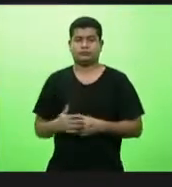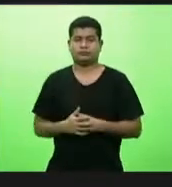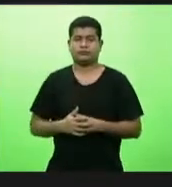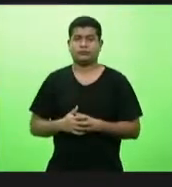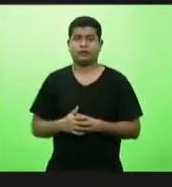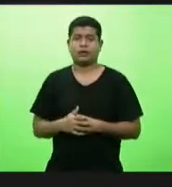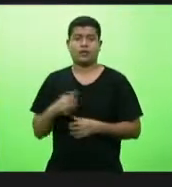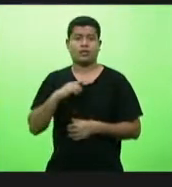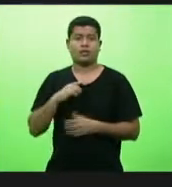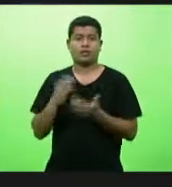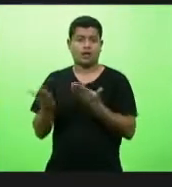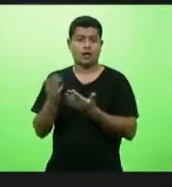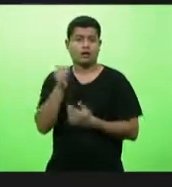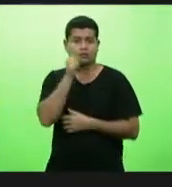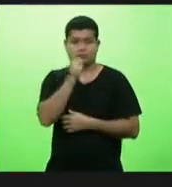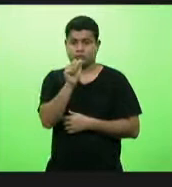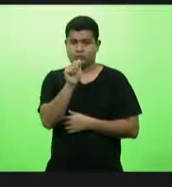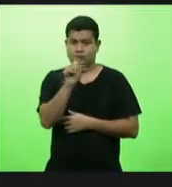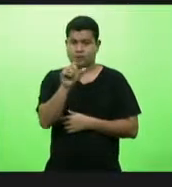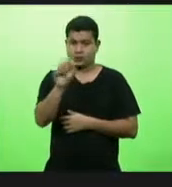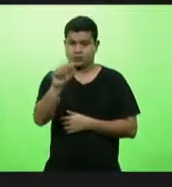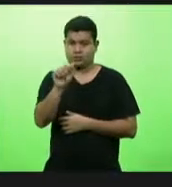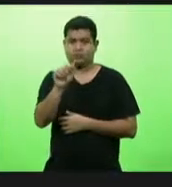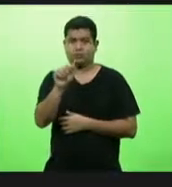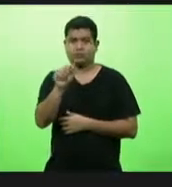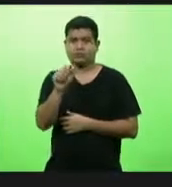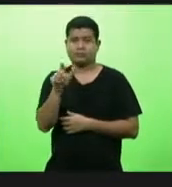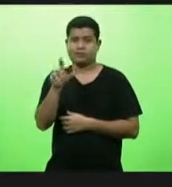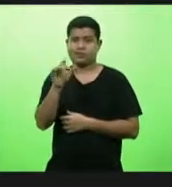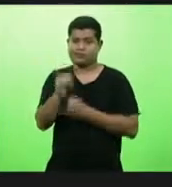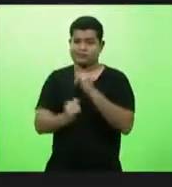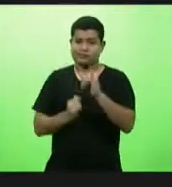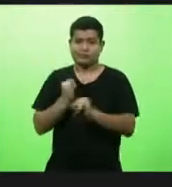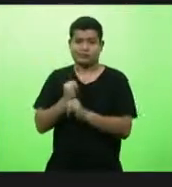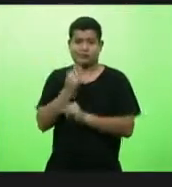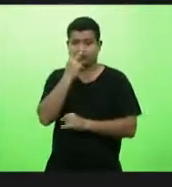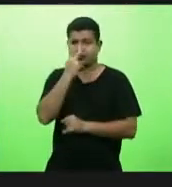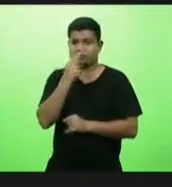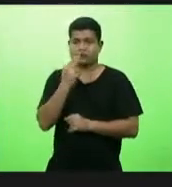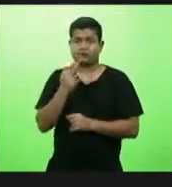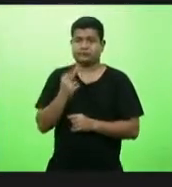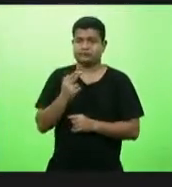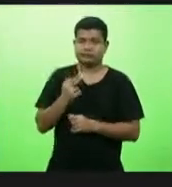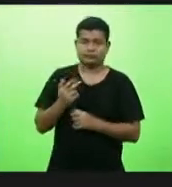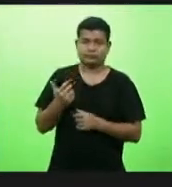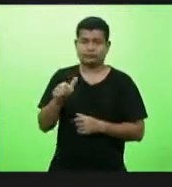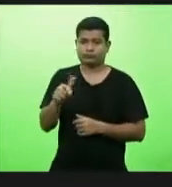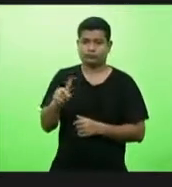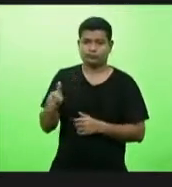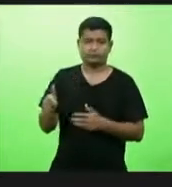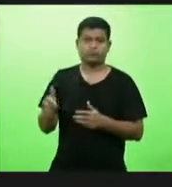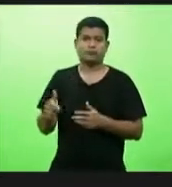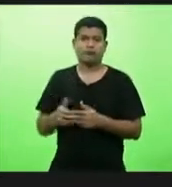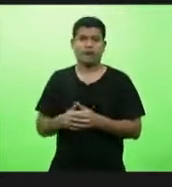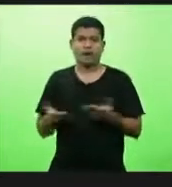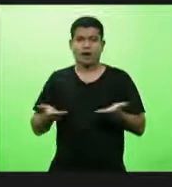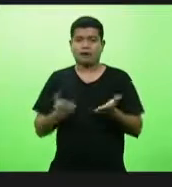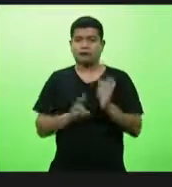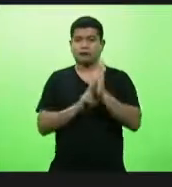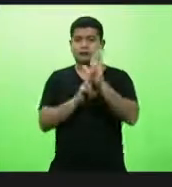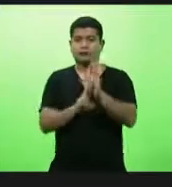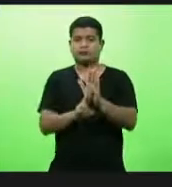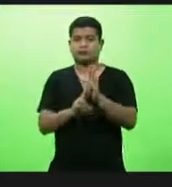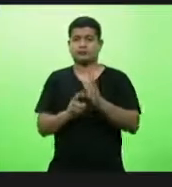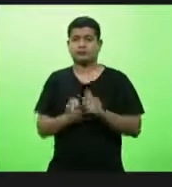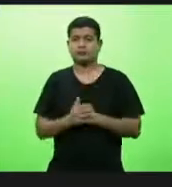deputada Ada, que não está online, e o senhor é o representante do MDB. Felipe Estevam, muito